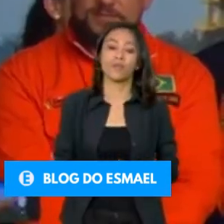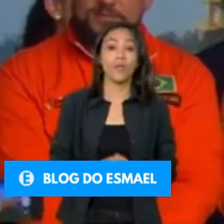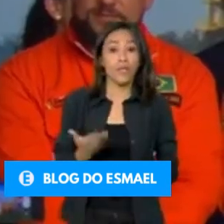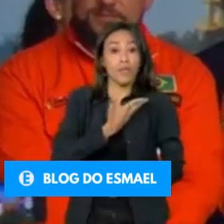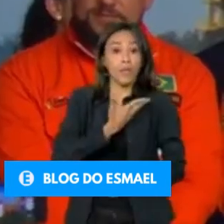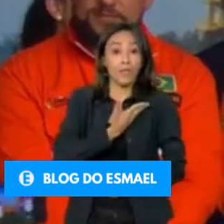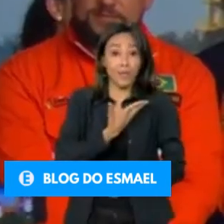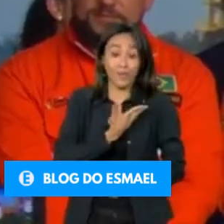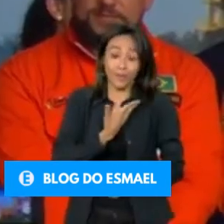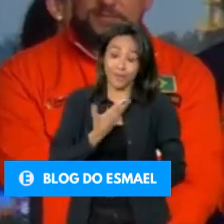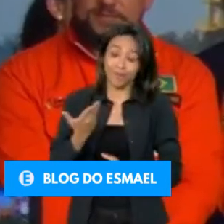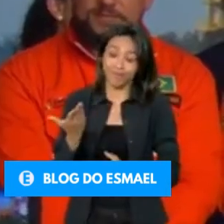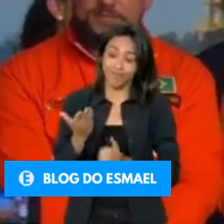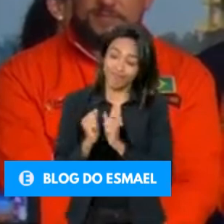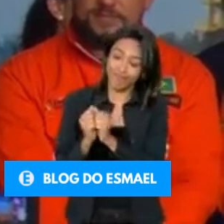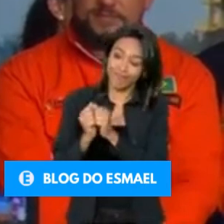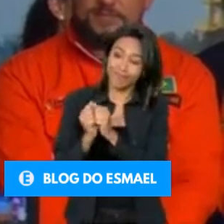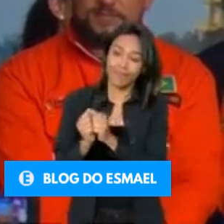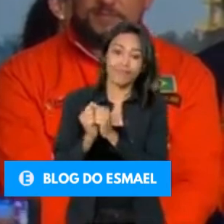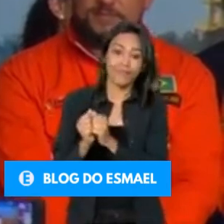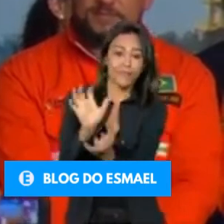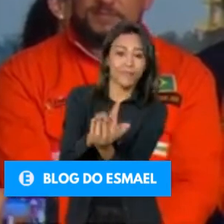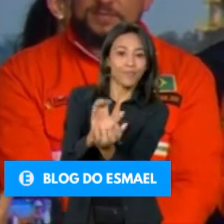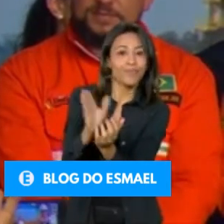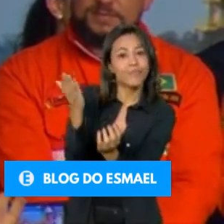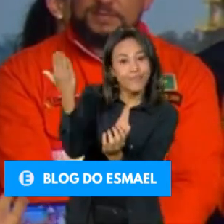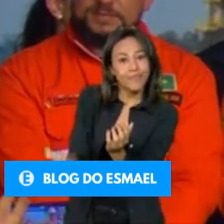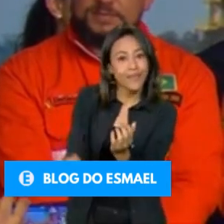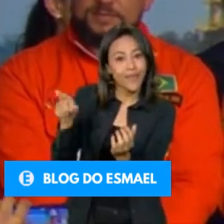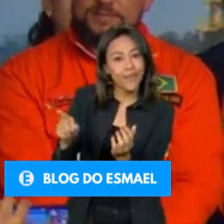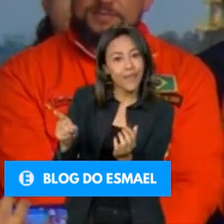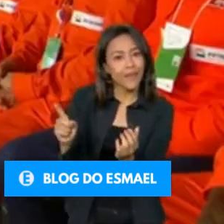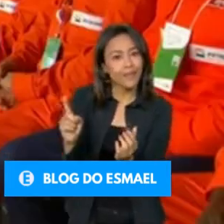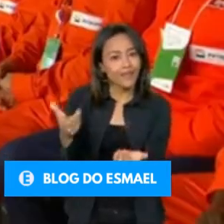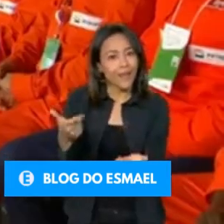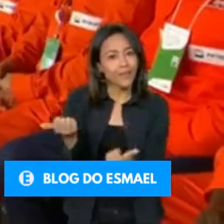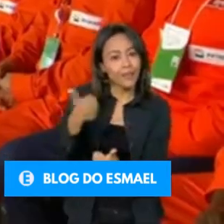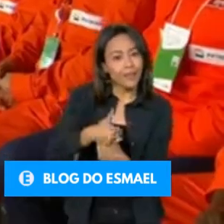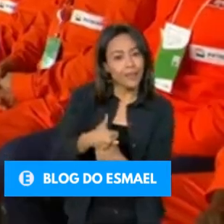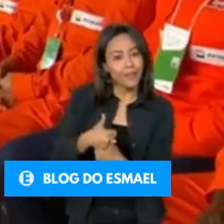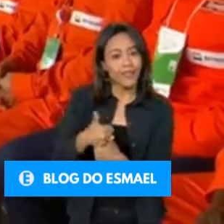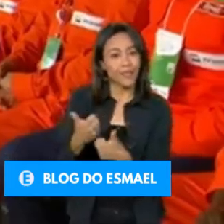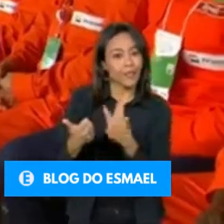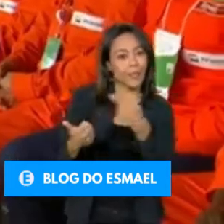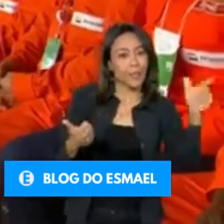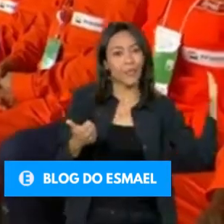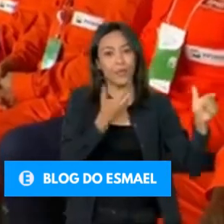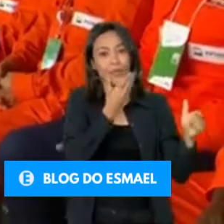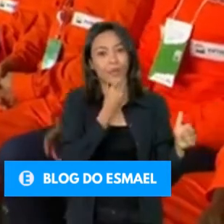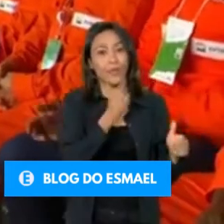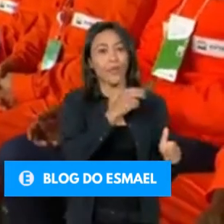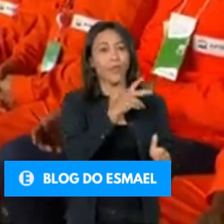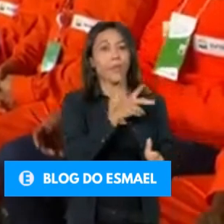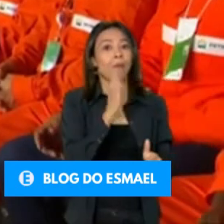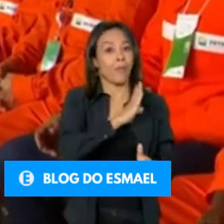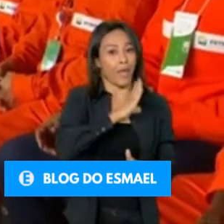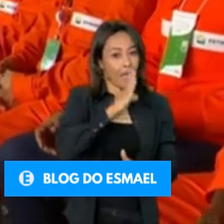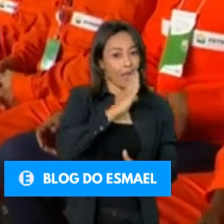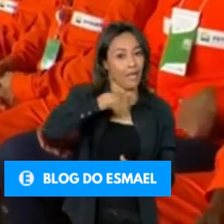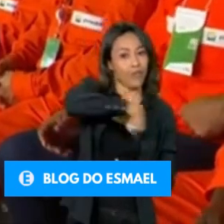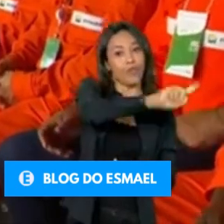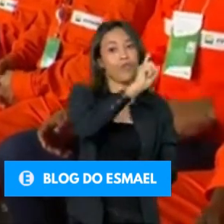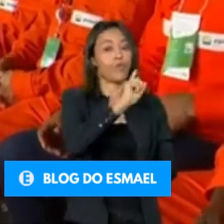companheiro pernambucano, ministro Laércio Portela, que é interino da comunicação, ele ocupa o lugar do Pimenta, que foi para o Rio Grande do Sul